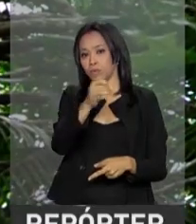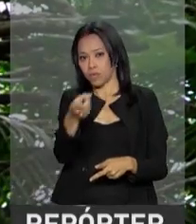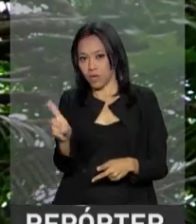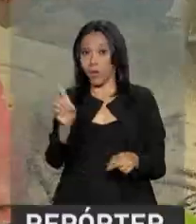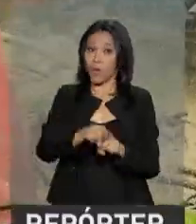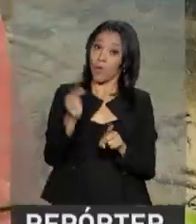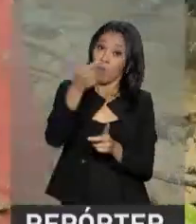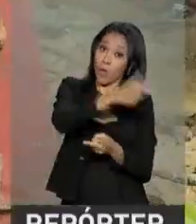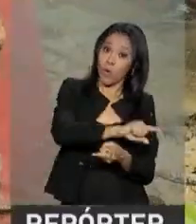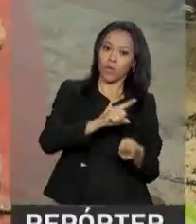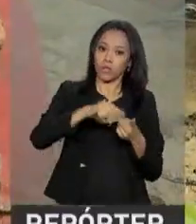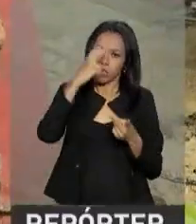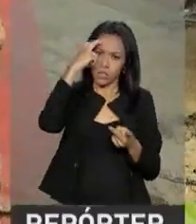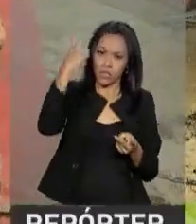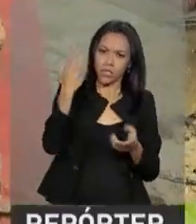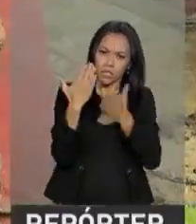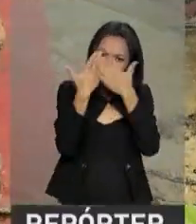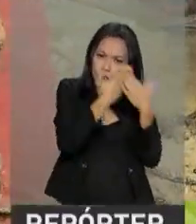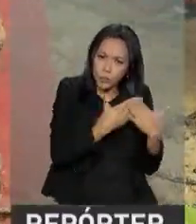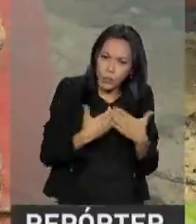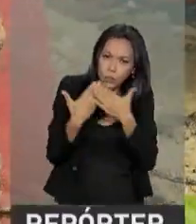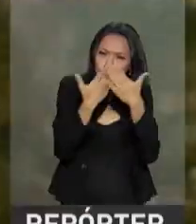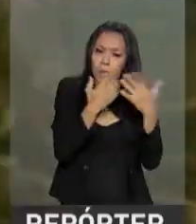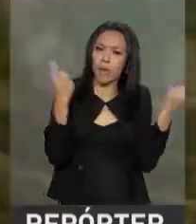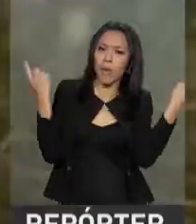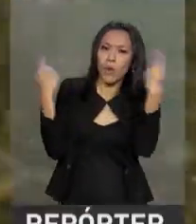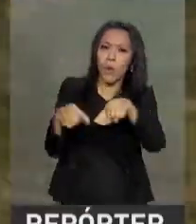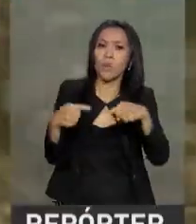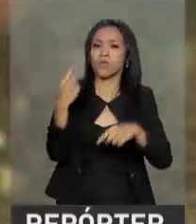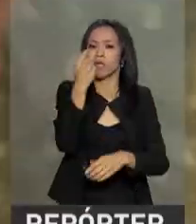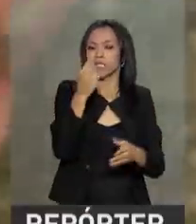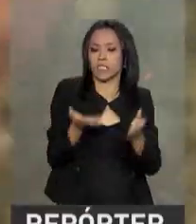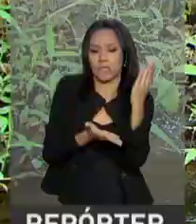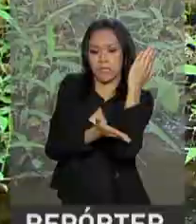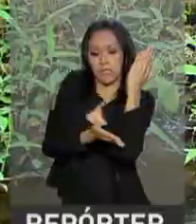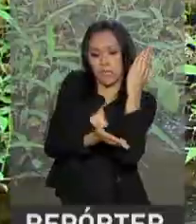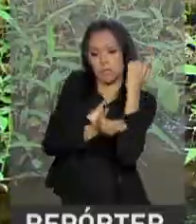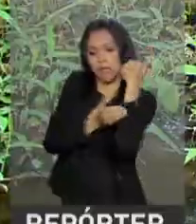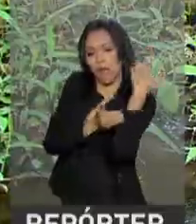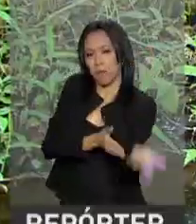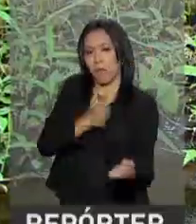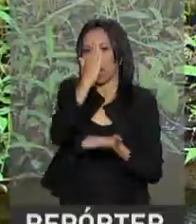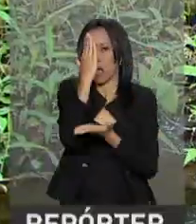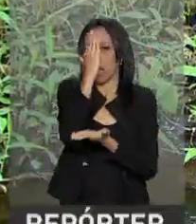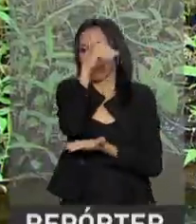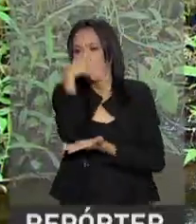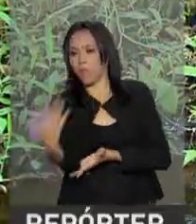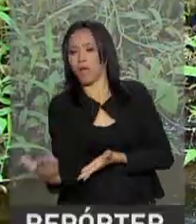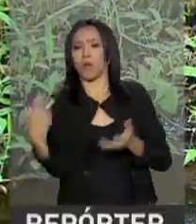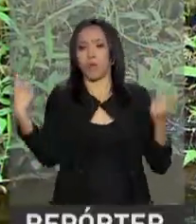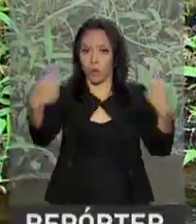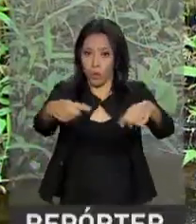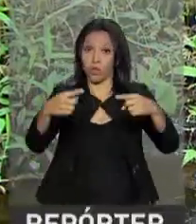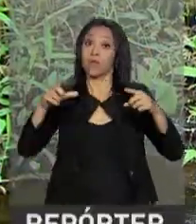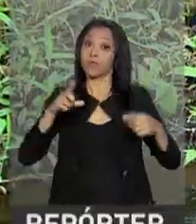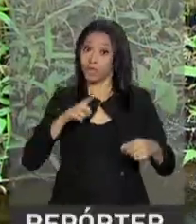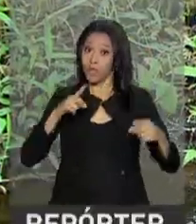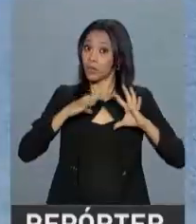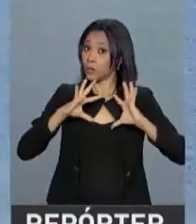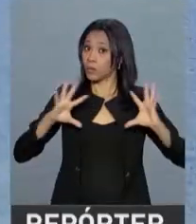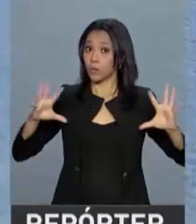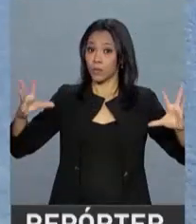inteligência e as operações de combate ao desmatamento ilegal a ação envolve todos os biomas brasileiros